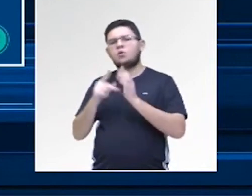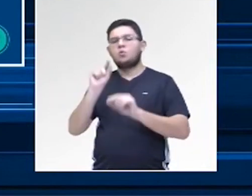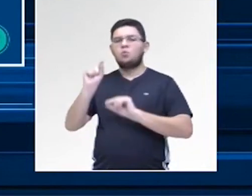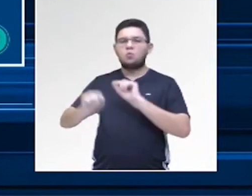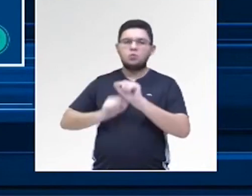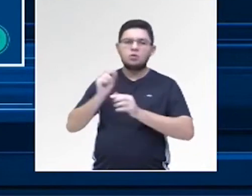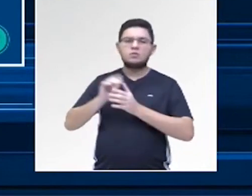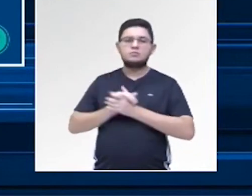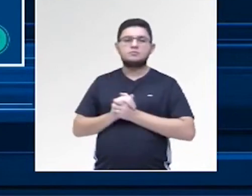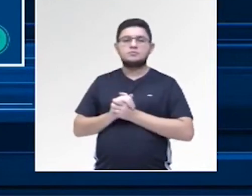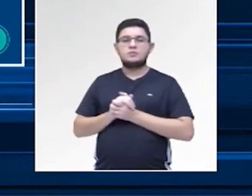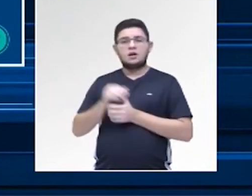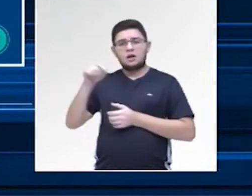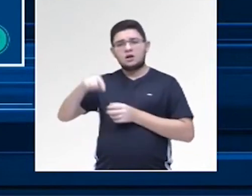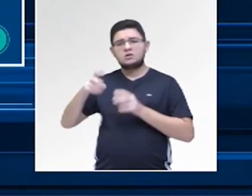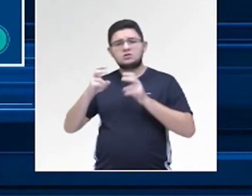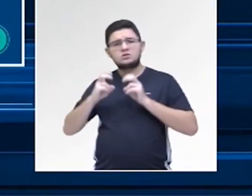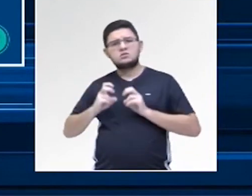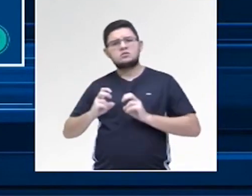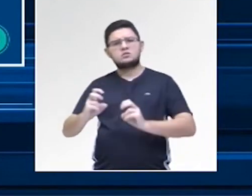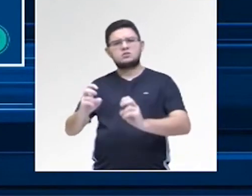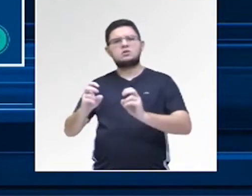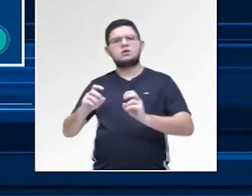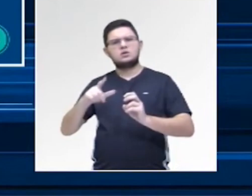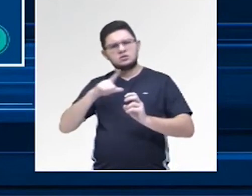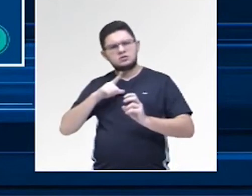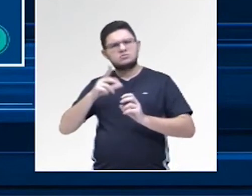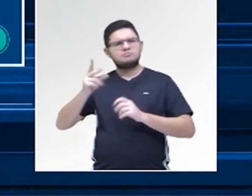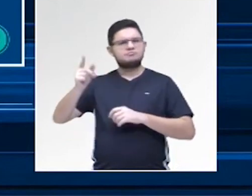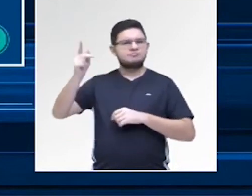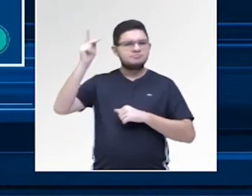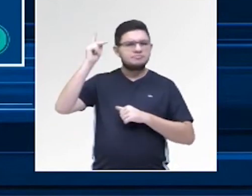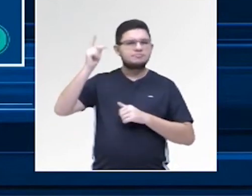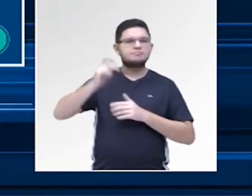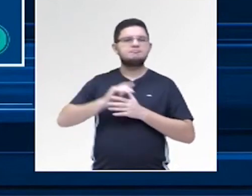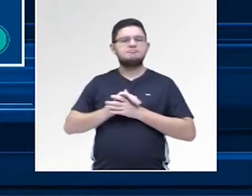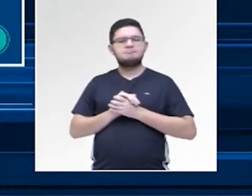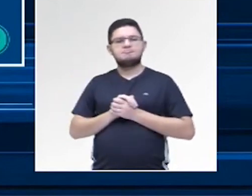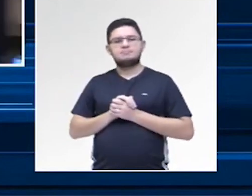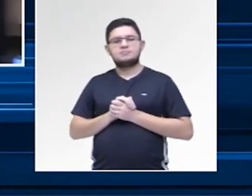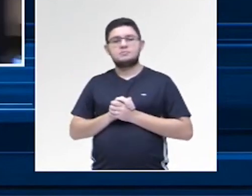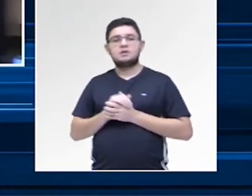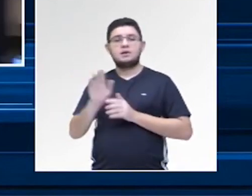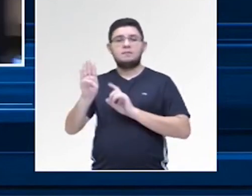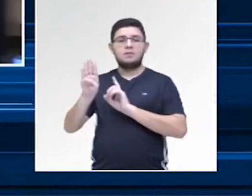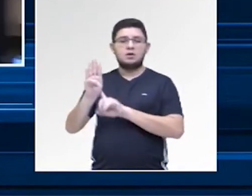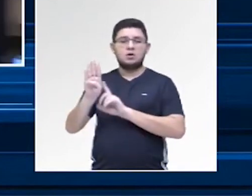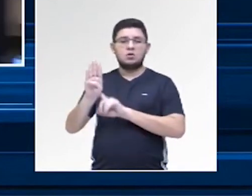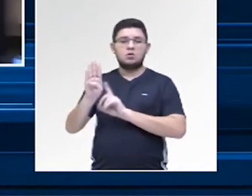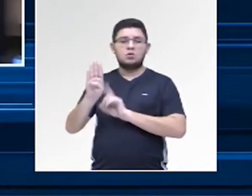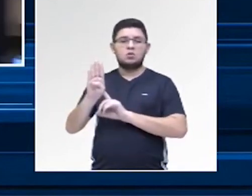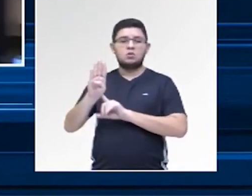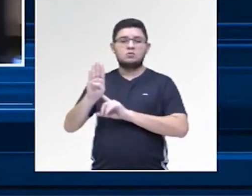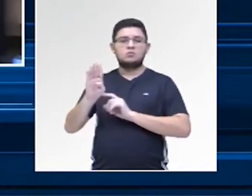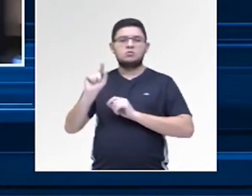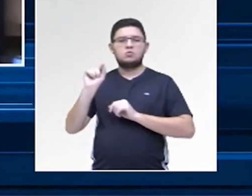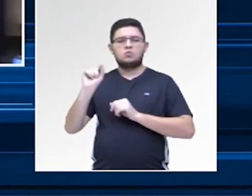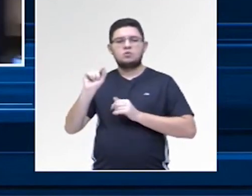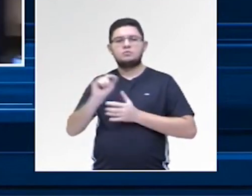famosa estação de trem aqui, ok? E a última, na letra B, any train station